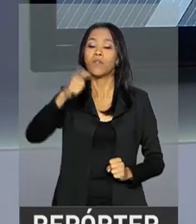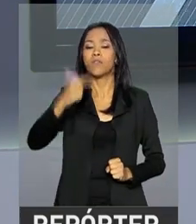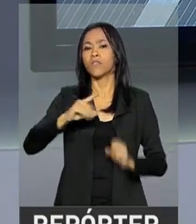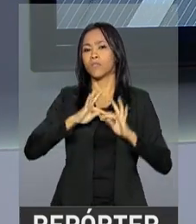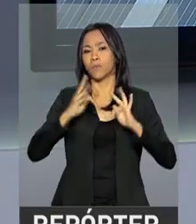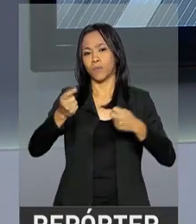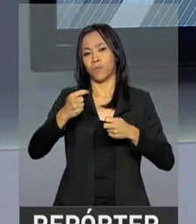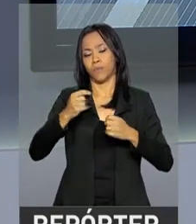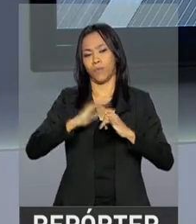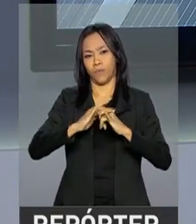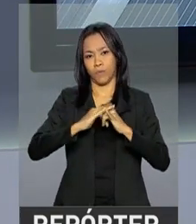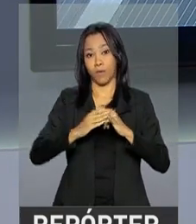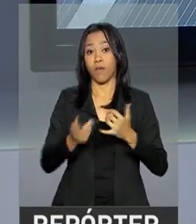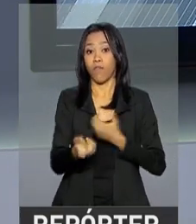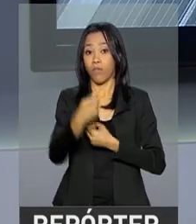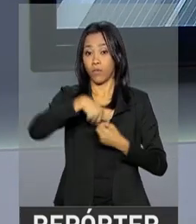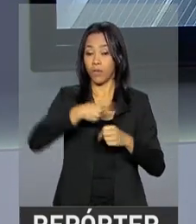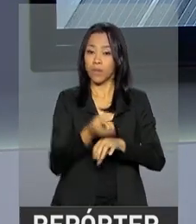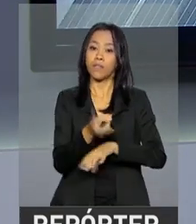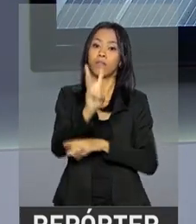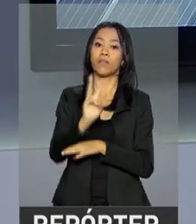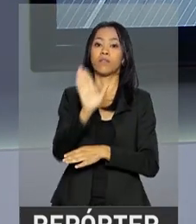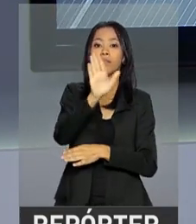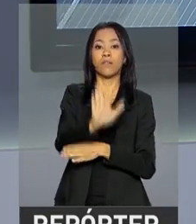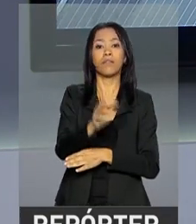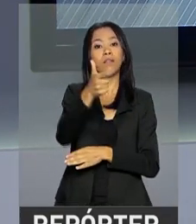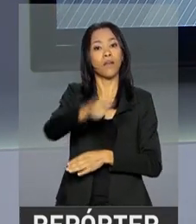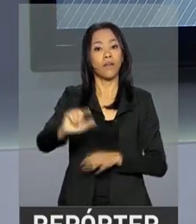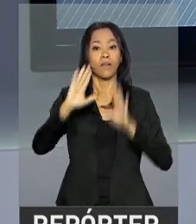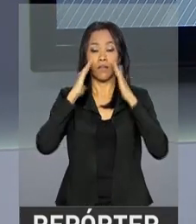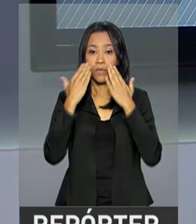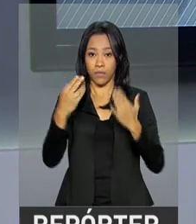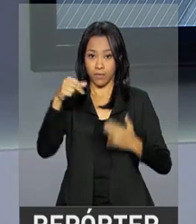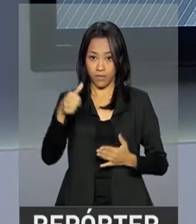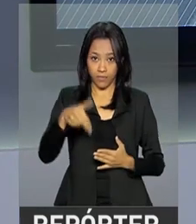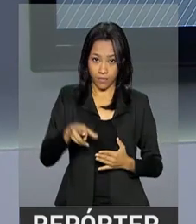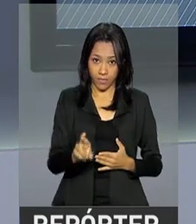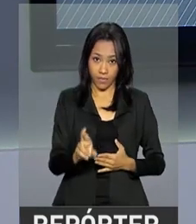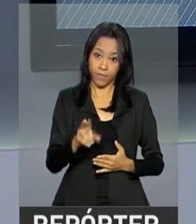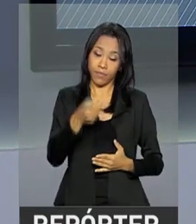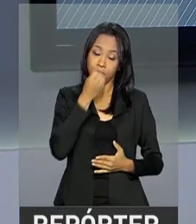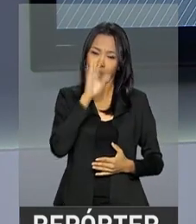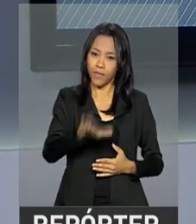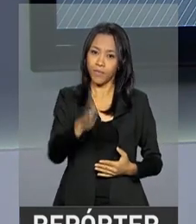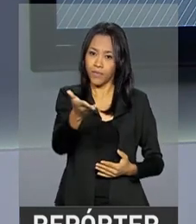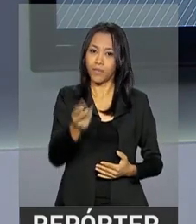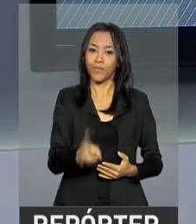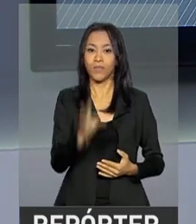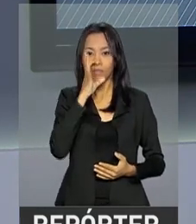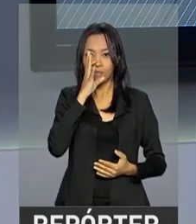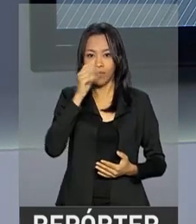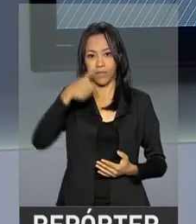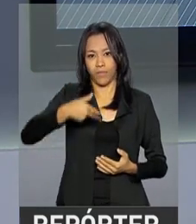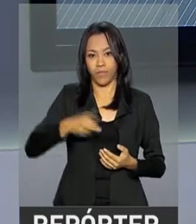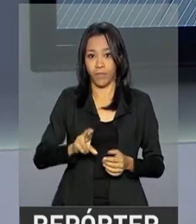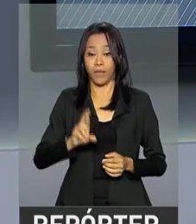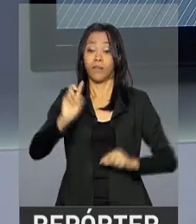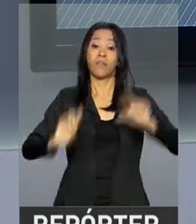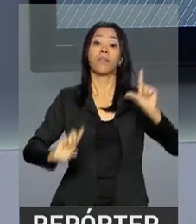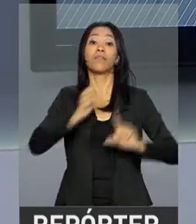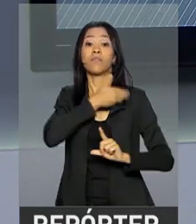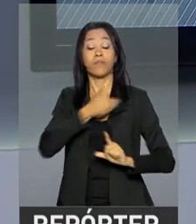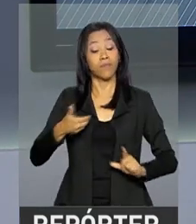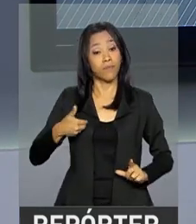no youtube voltamos às três da tarde na próxima edição do repórter nbr uma boa tarde pra você continue com a gente aqui na